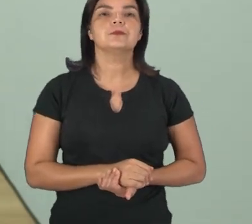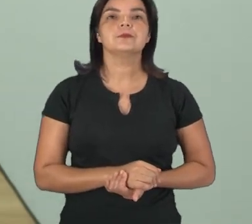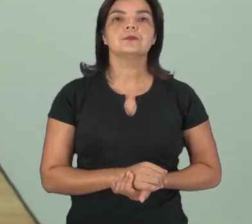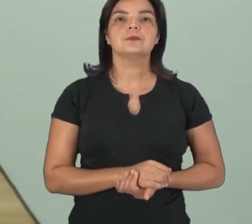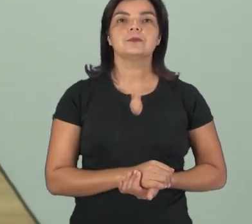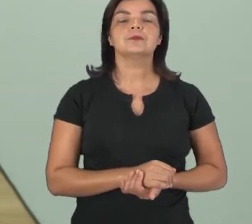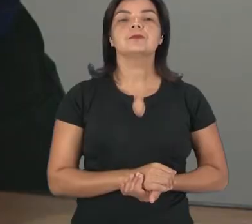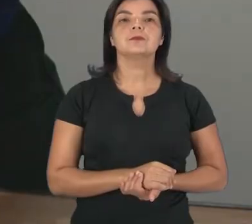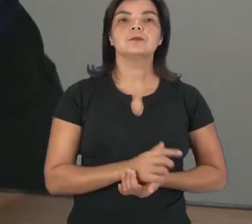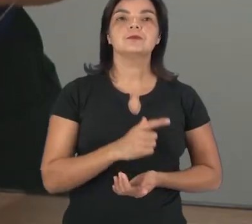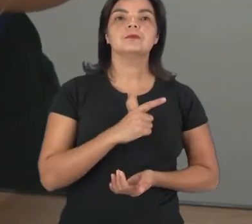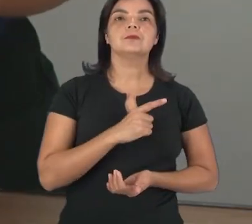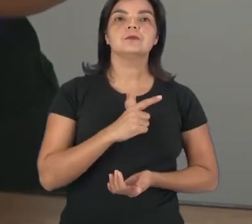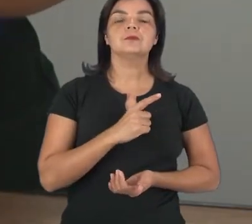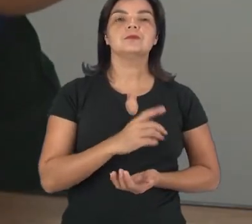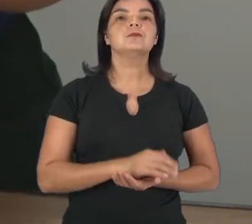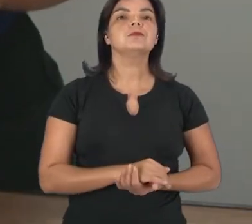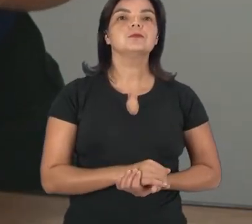Temos aqui